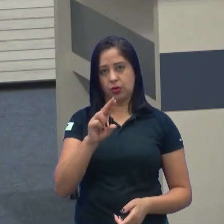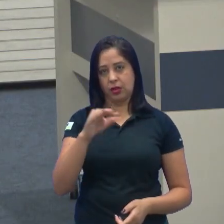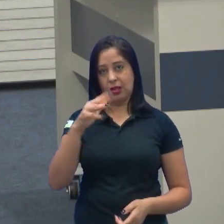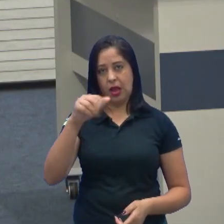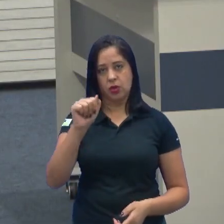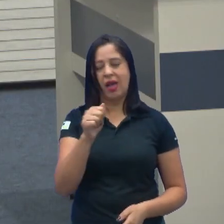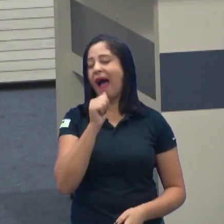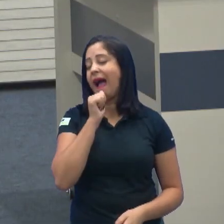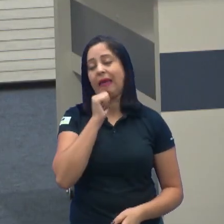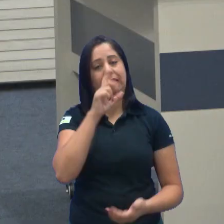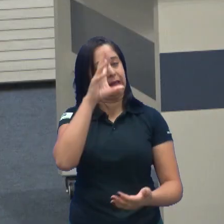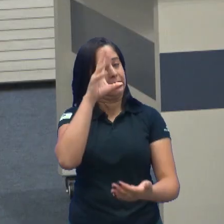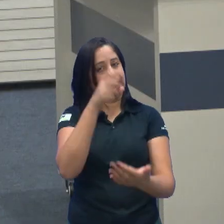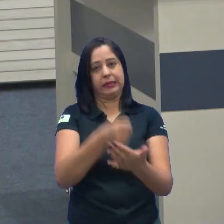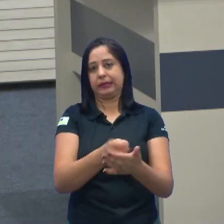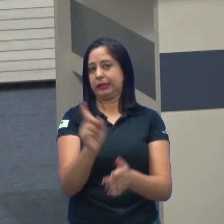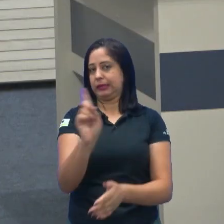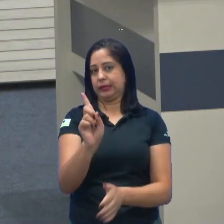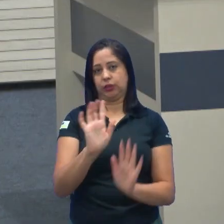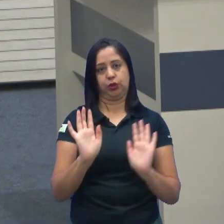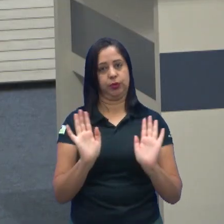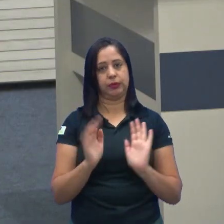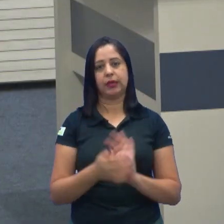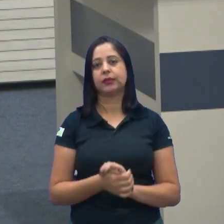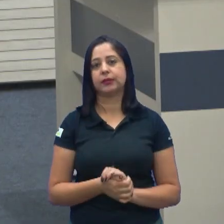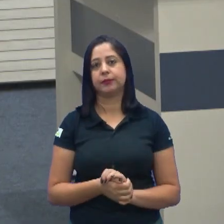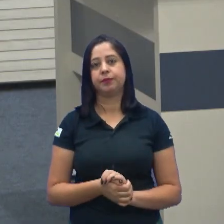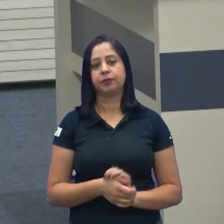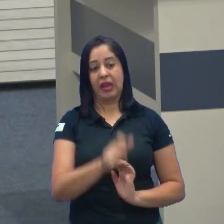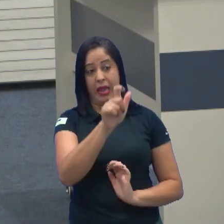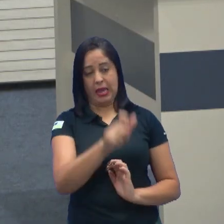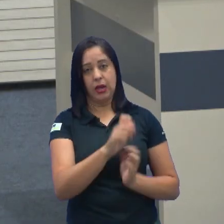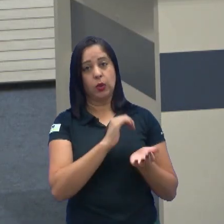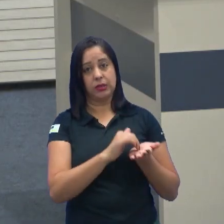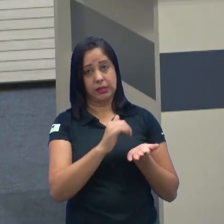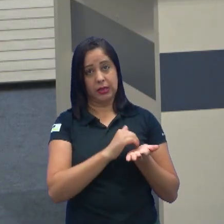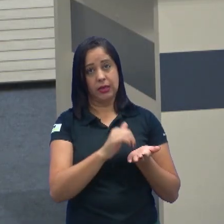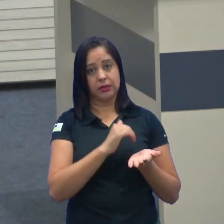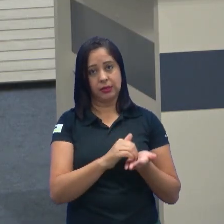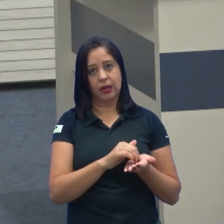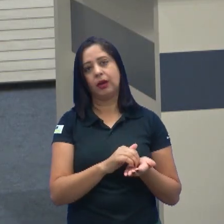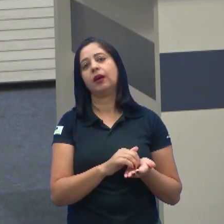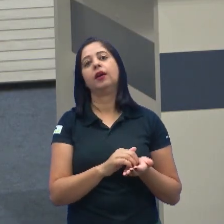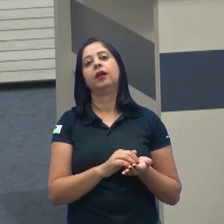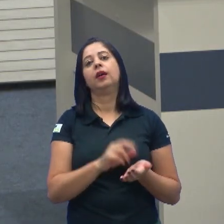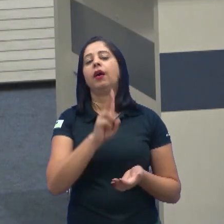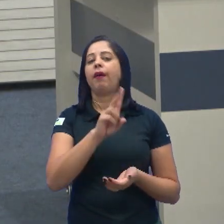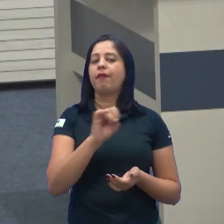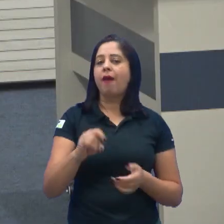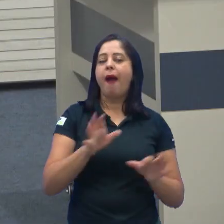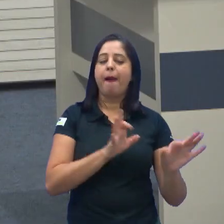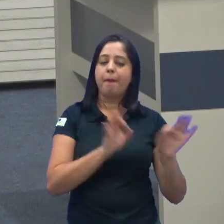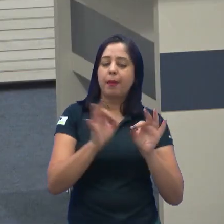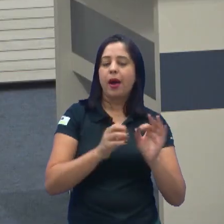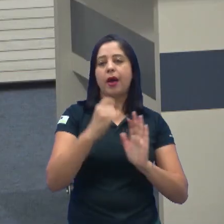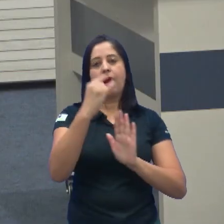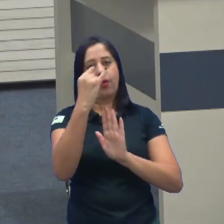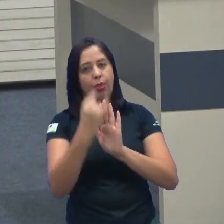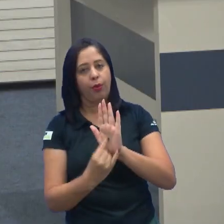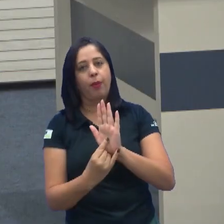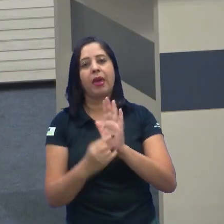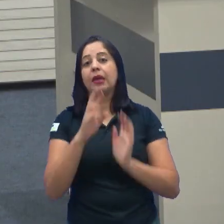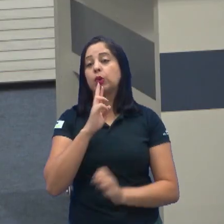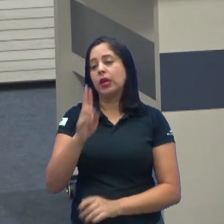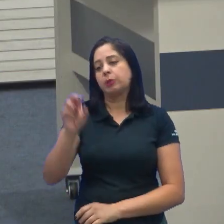decidiu, já adiantando aí para os moradores, é o secretário que vai ter que despachar, dar sim ou não, e ainda não